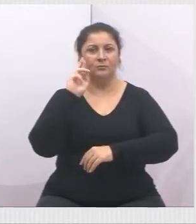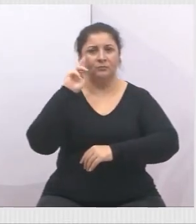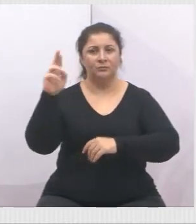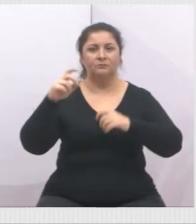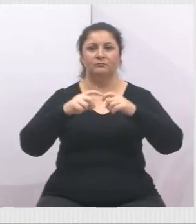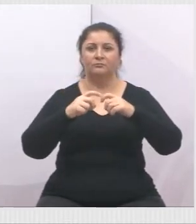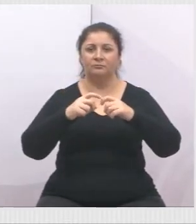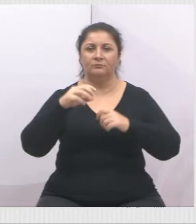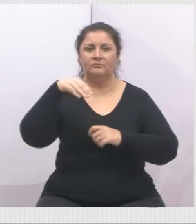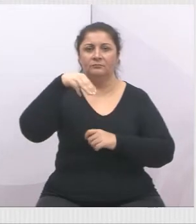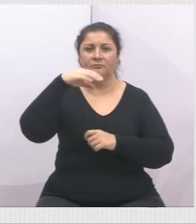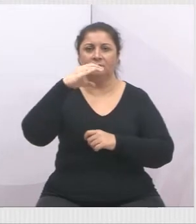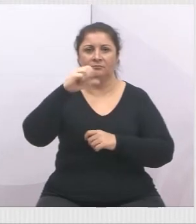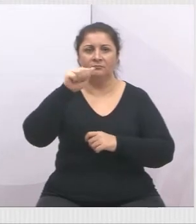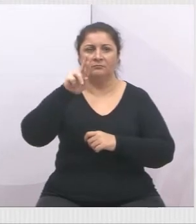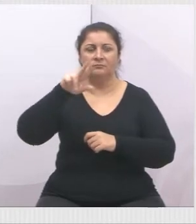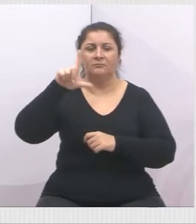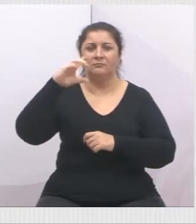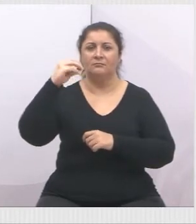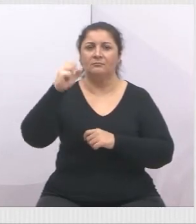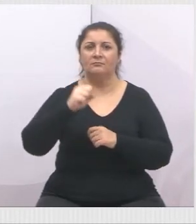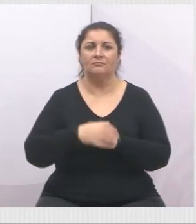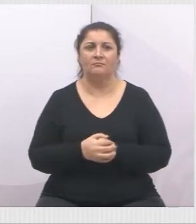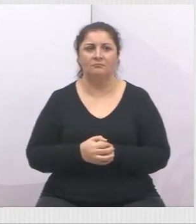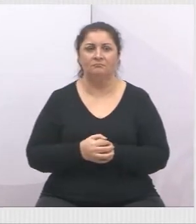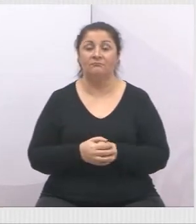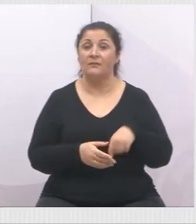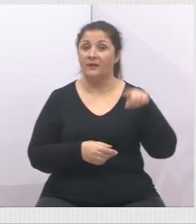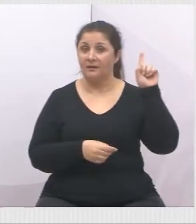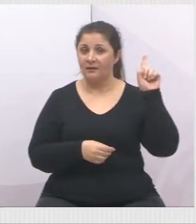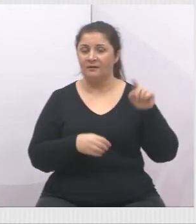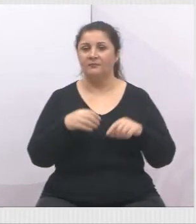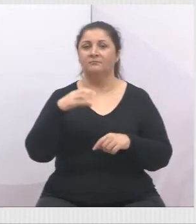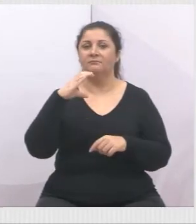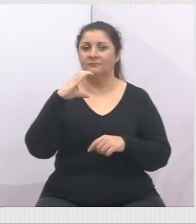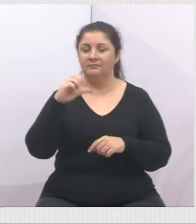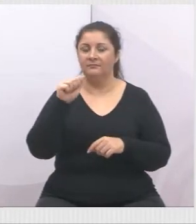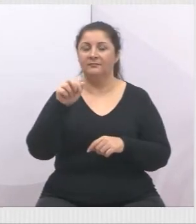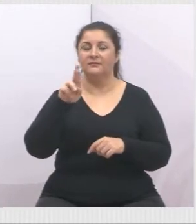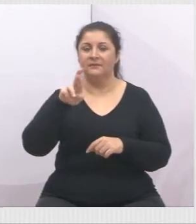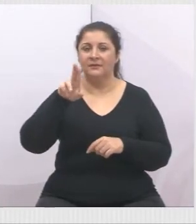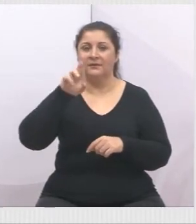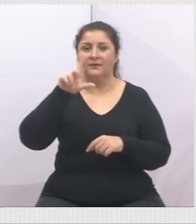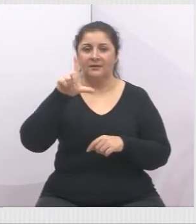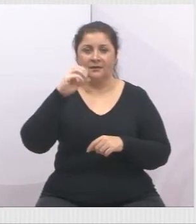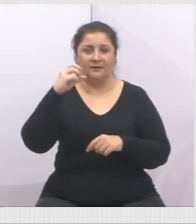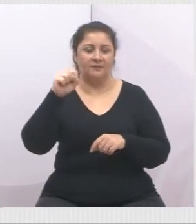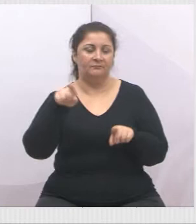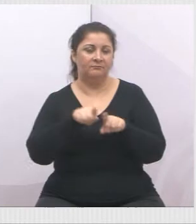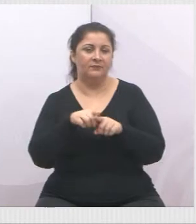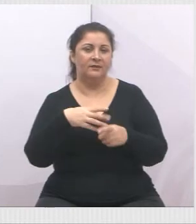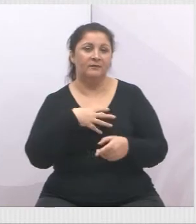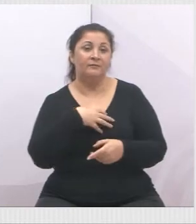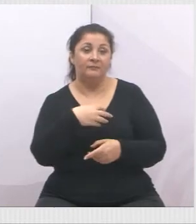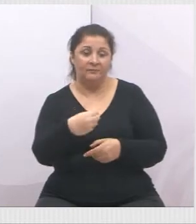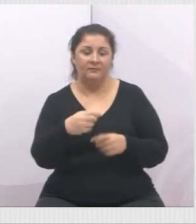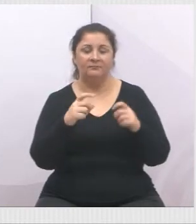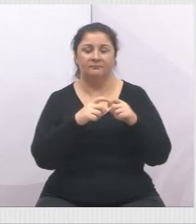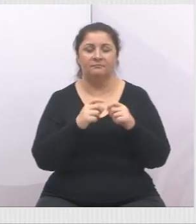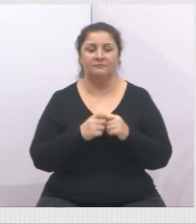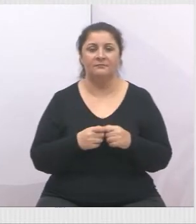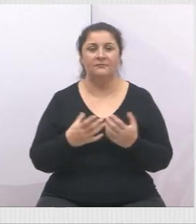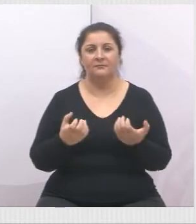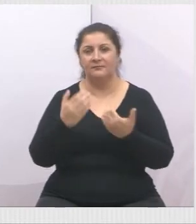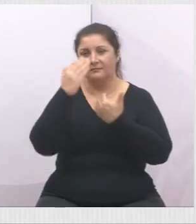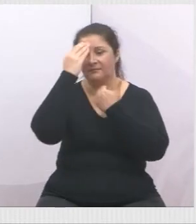Carderelli. Eu sou o Carlos, filho do Dr. Carlos, e eu gostaria de